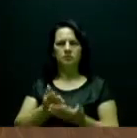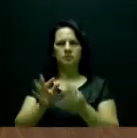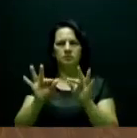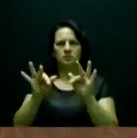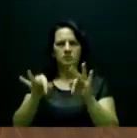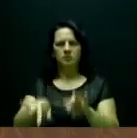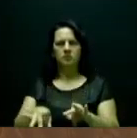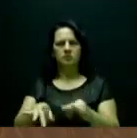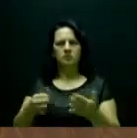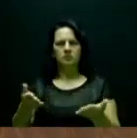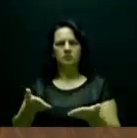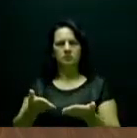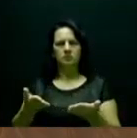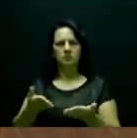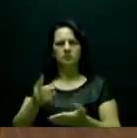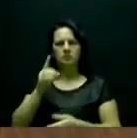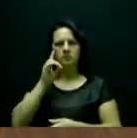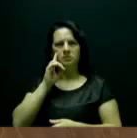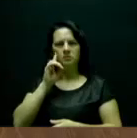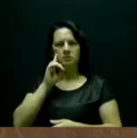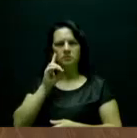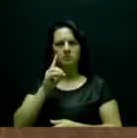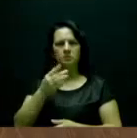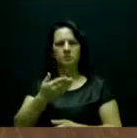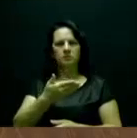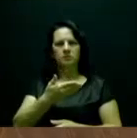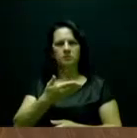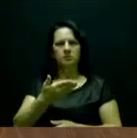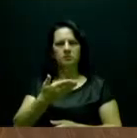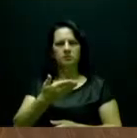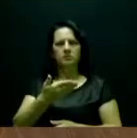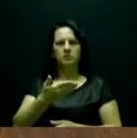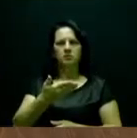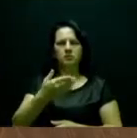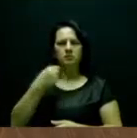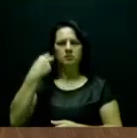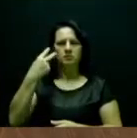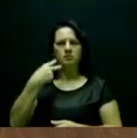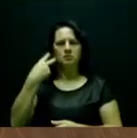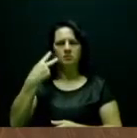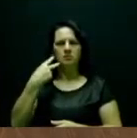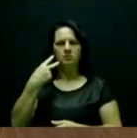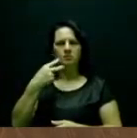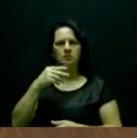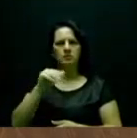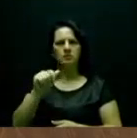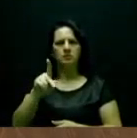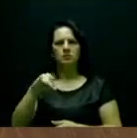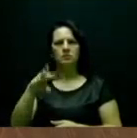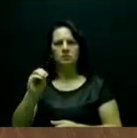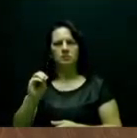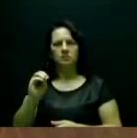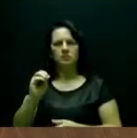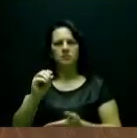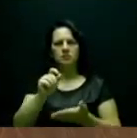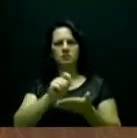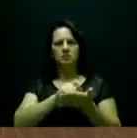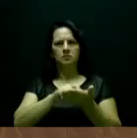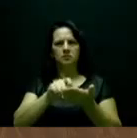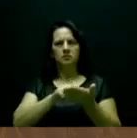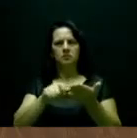Esgotada a pauta da ordem do dia, concedo a palavra ao vereador Ademário,